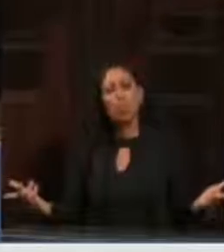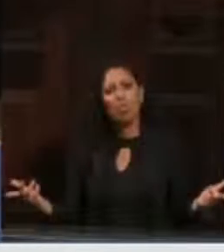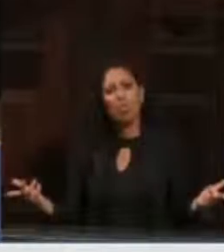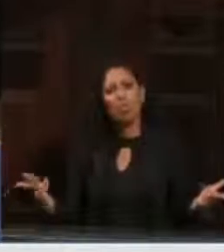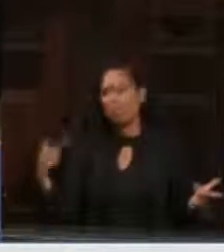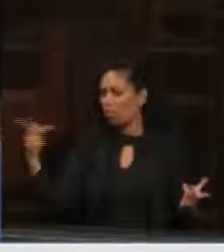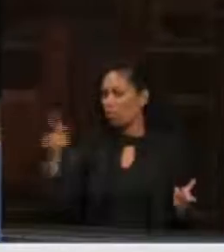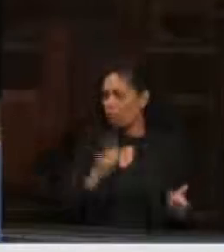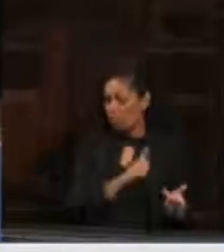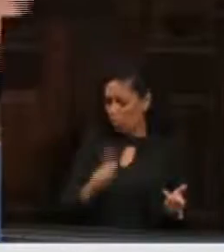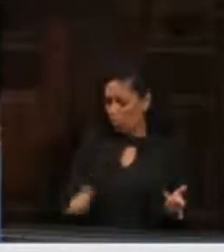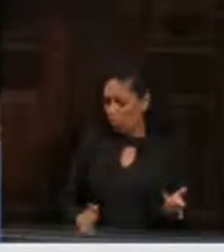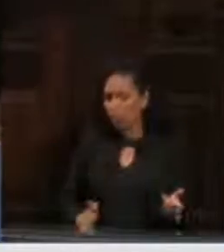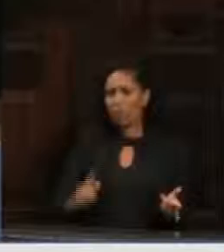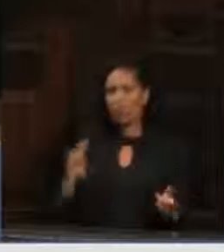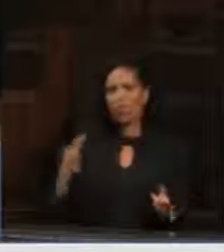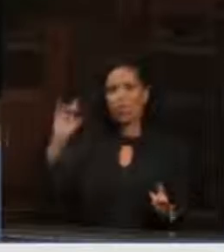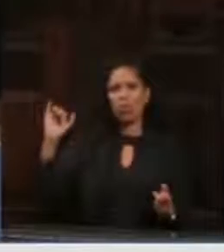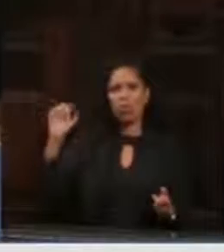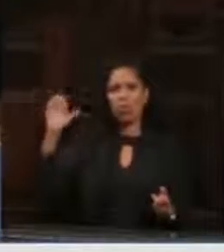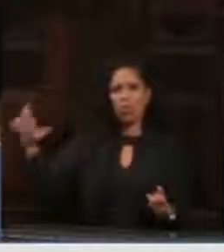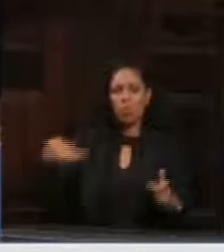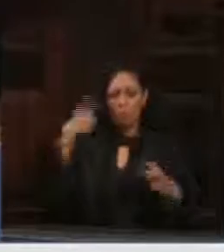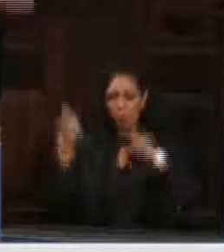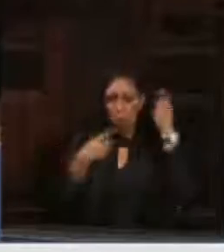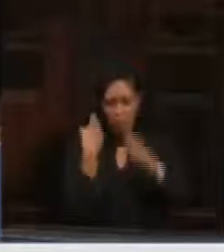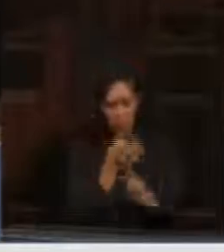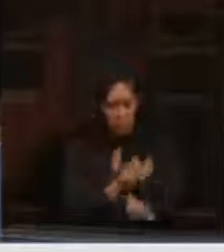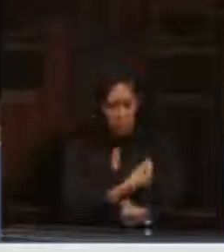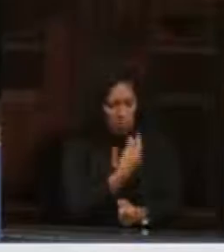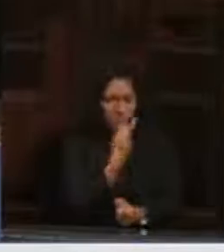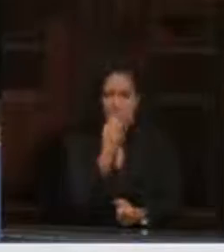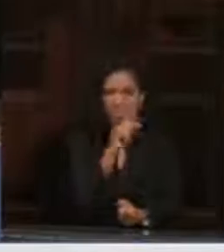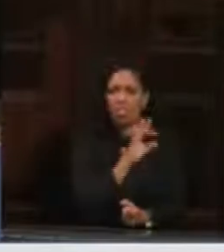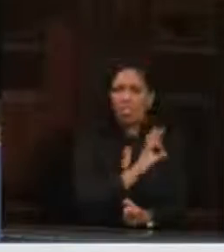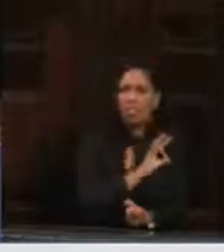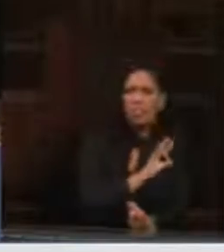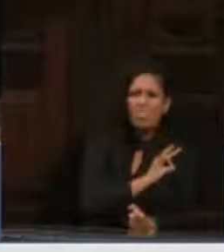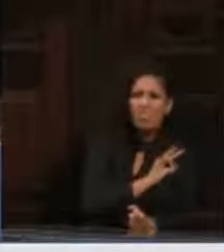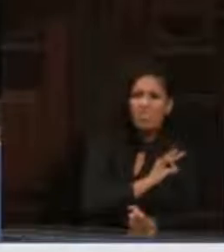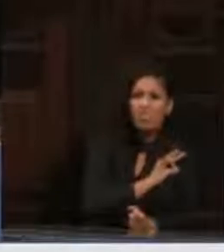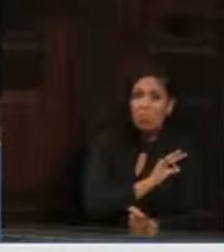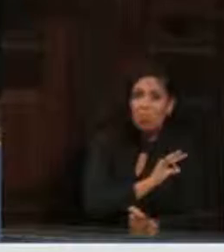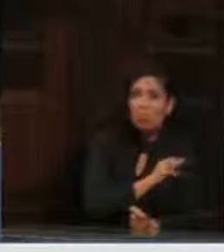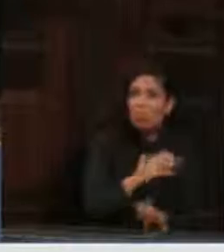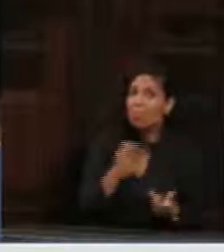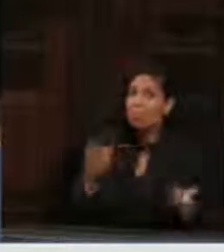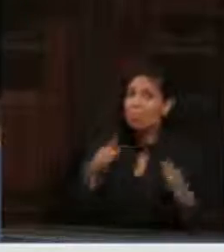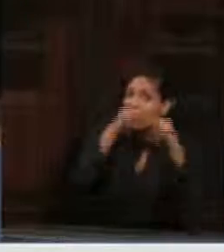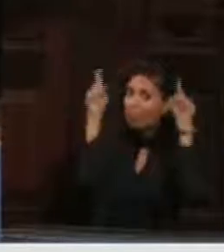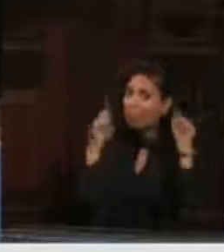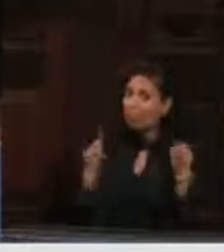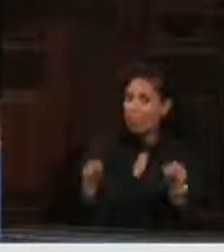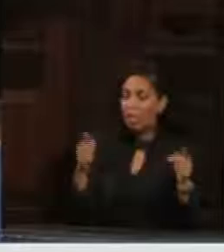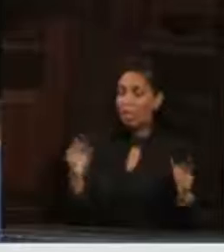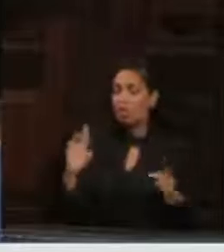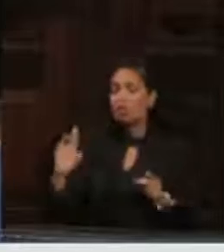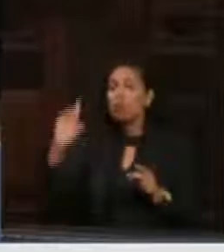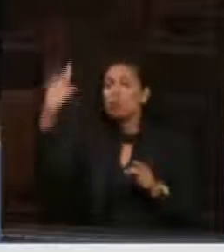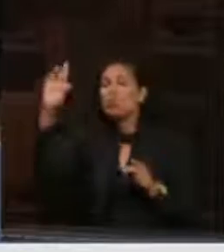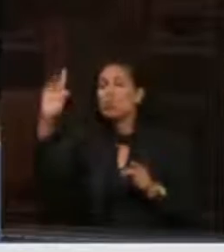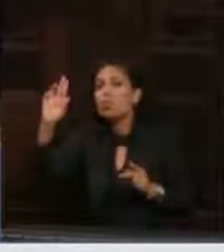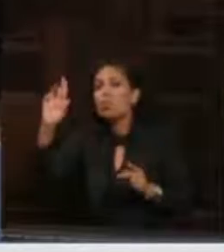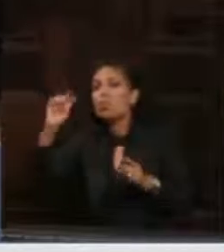de resguardar a vida desses policiais? Qual é a responsabilidade do governo Witzel